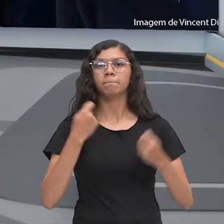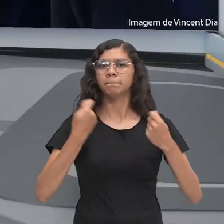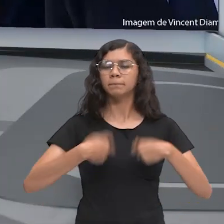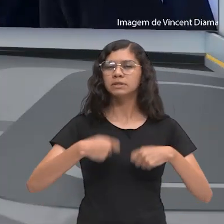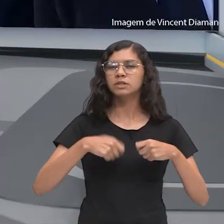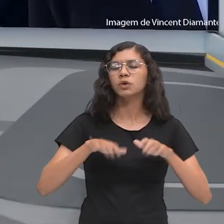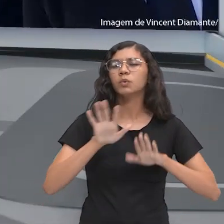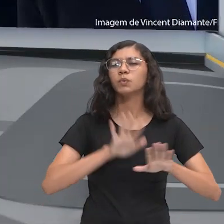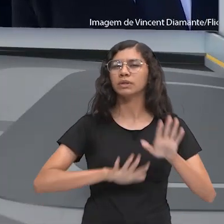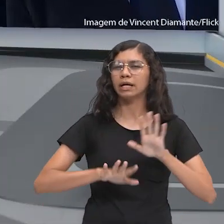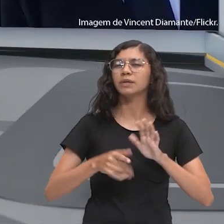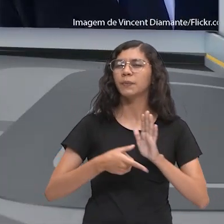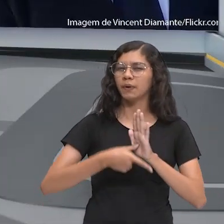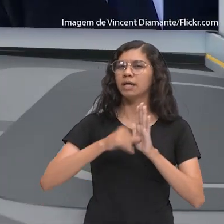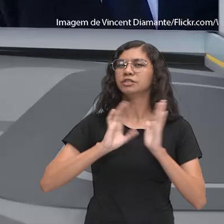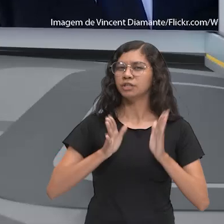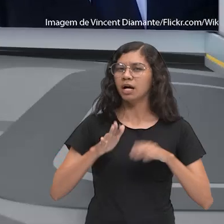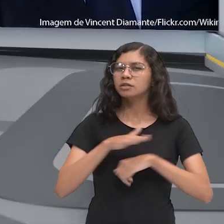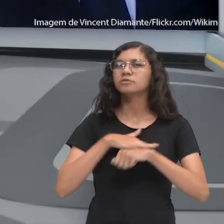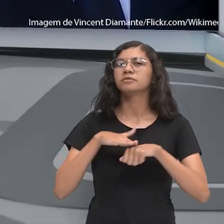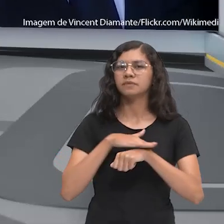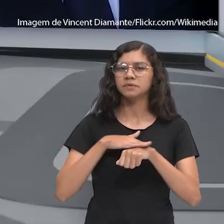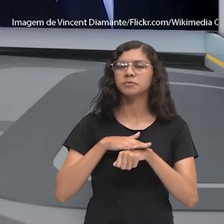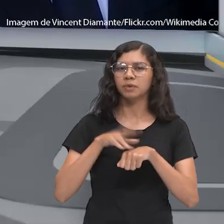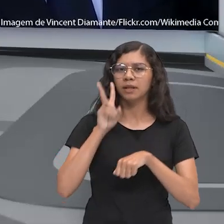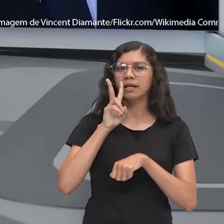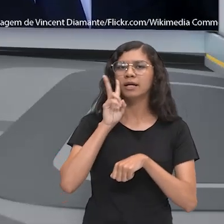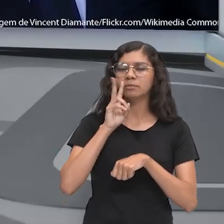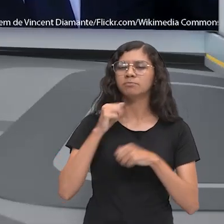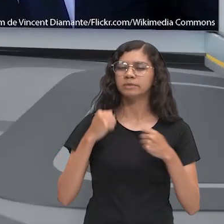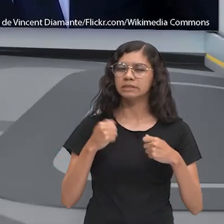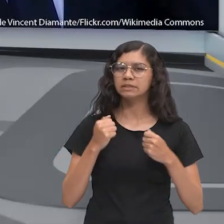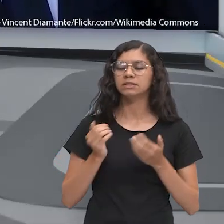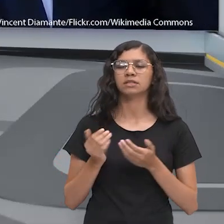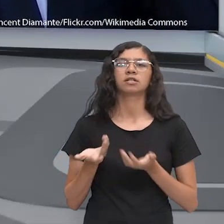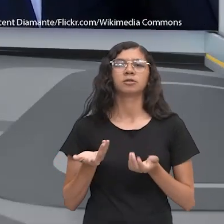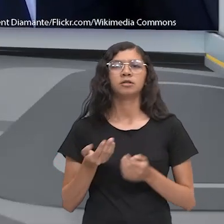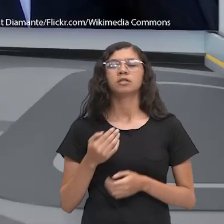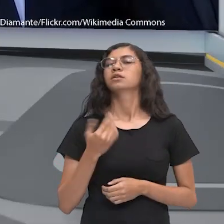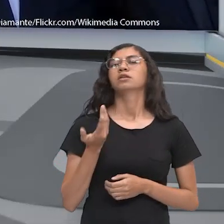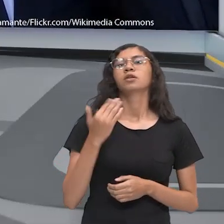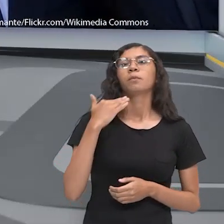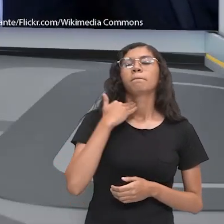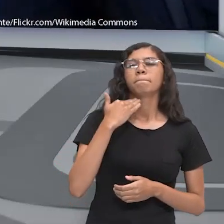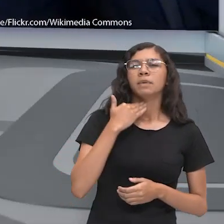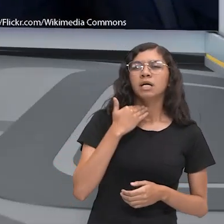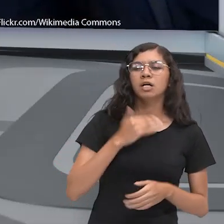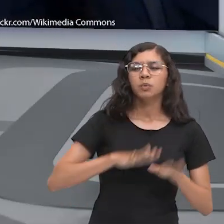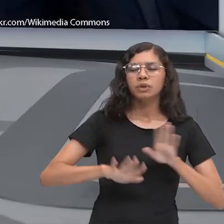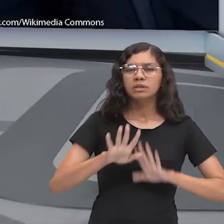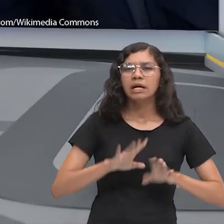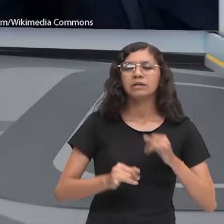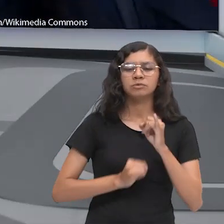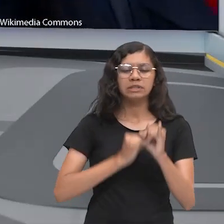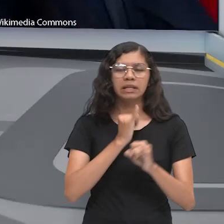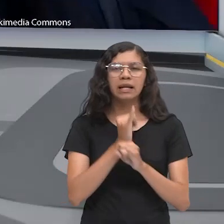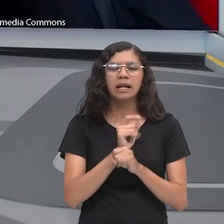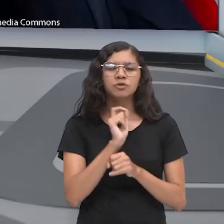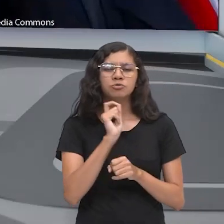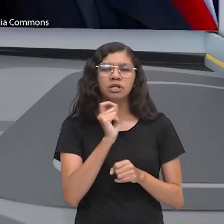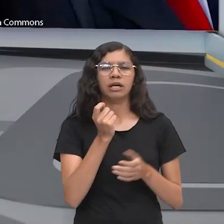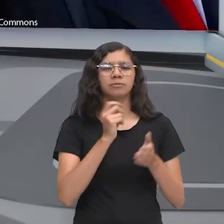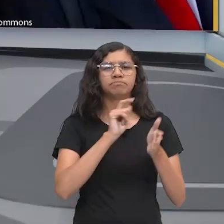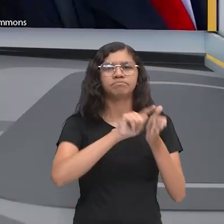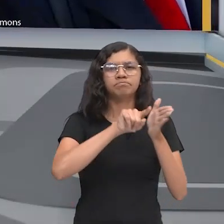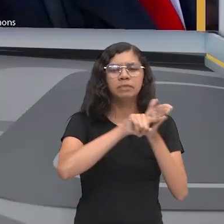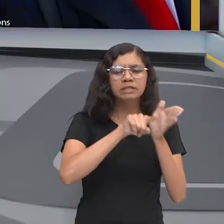que nós já conversamos anteriormente, dos nossos dados, do que a gente está fazendo na internet, da nossa